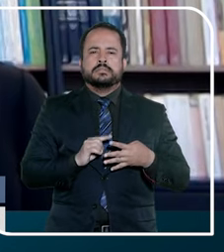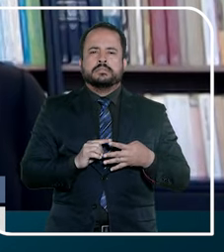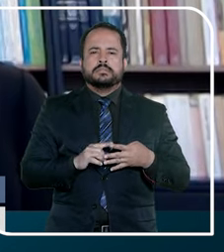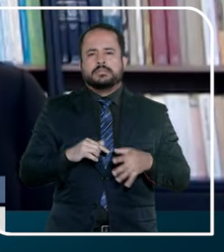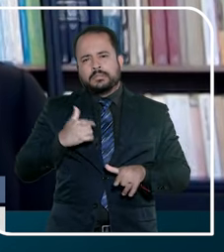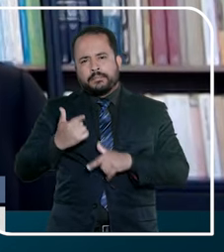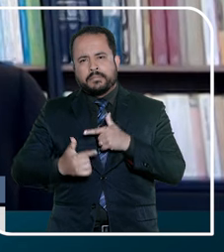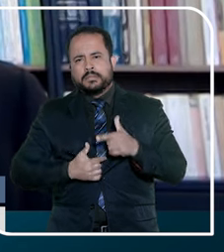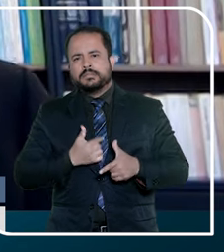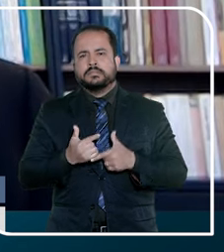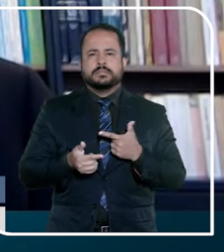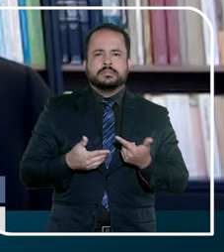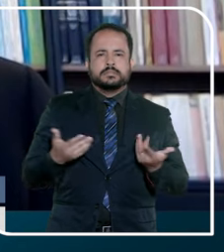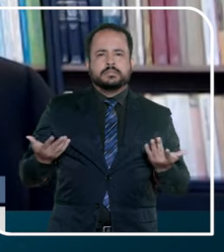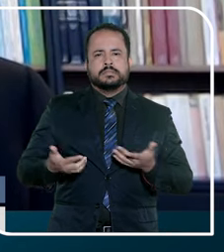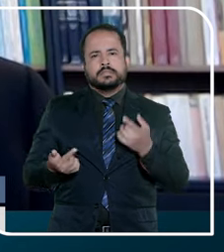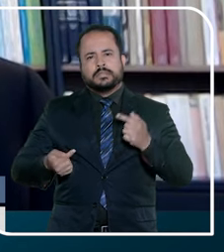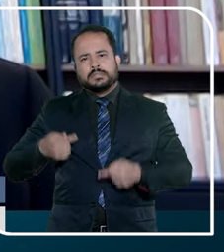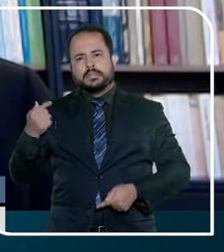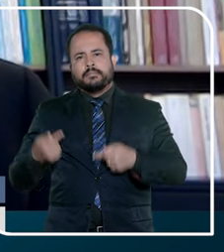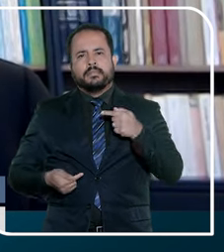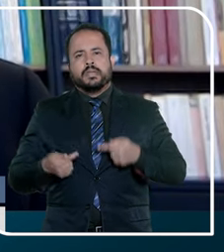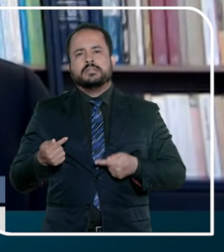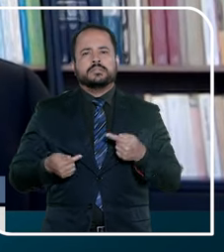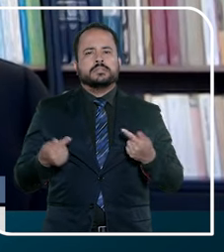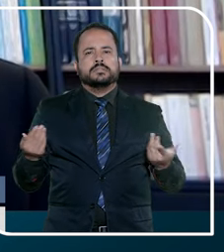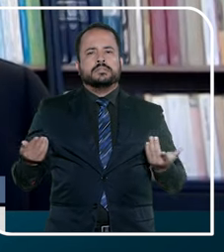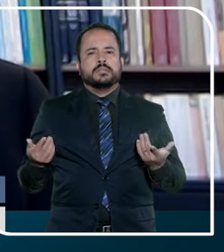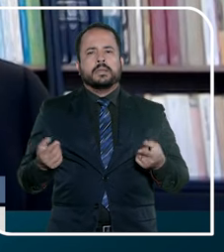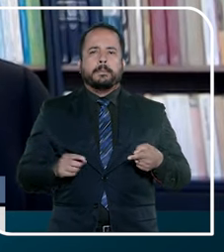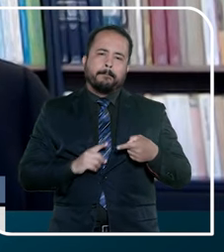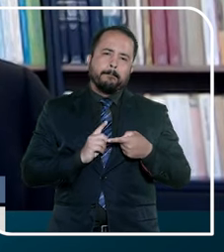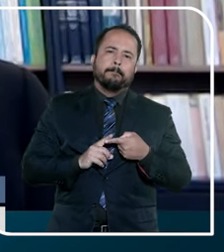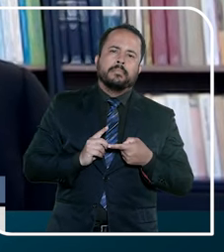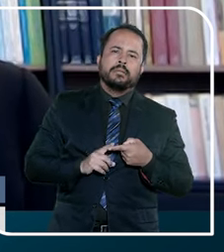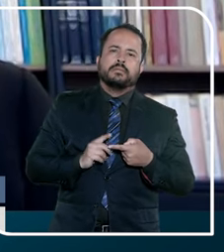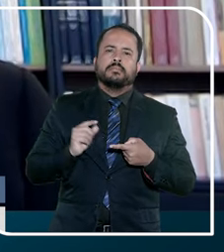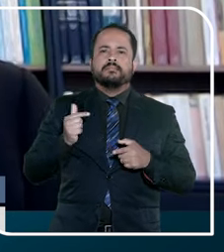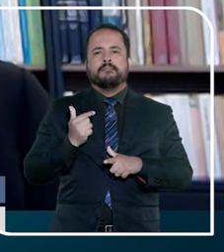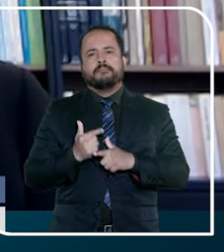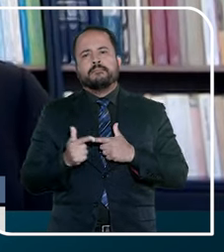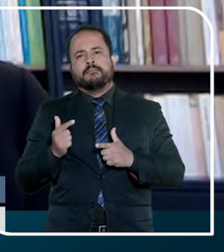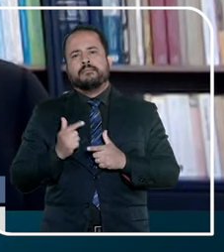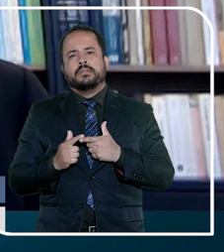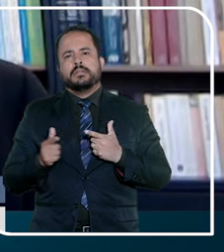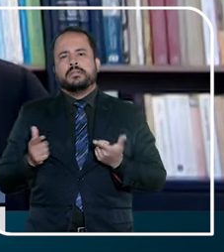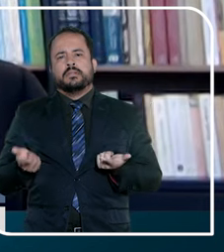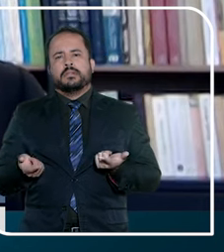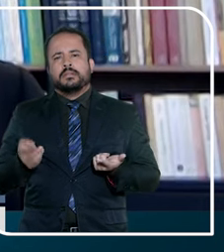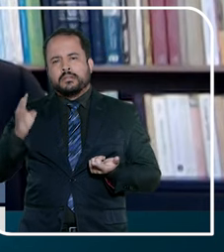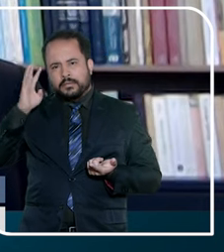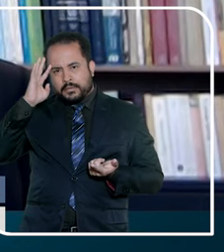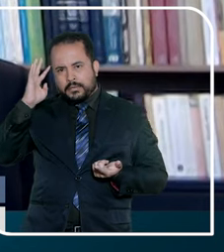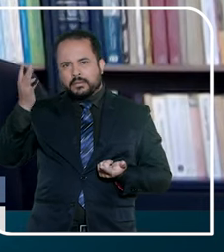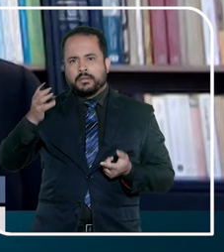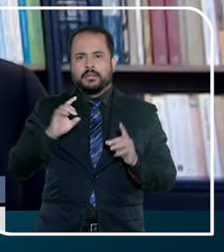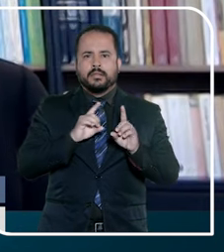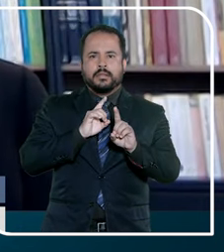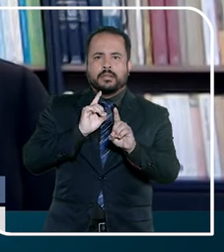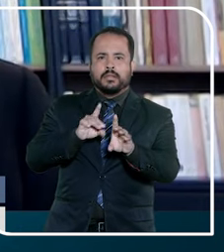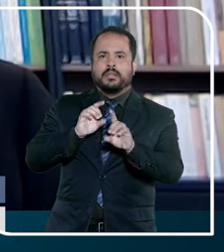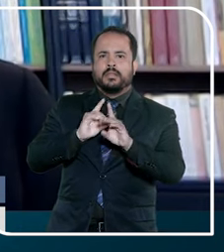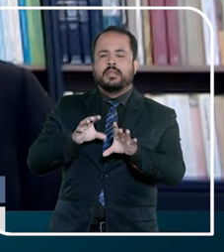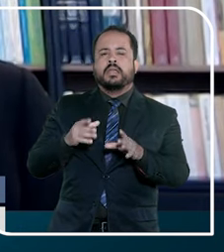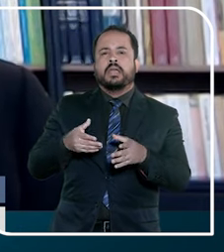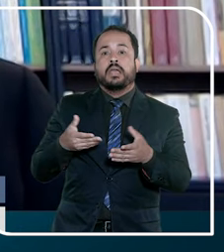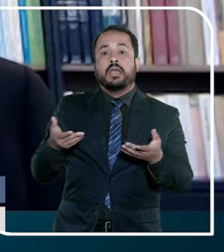nessa nesse debate é o problema da solução doutrinária dada para esse caso né como